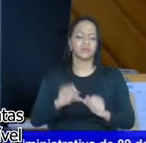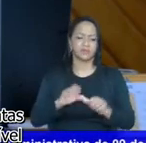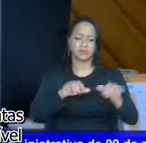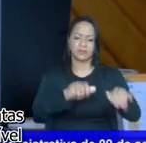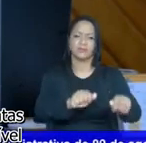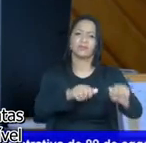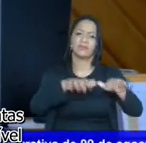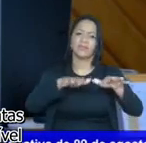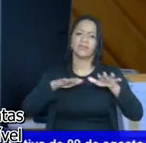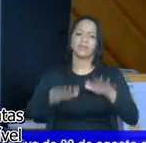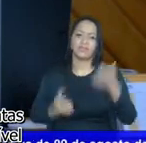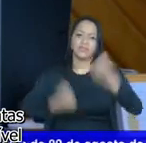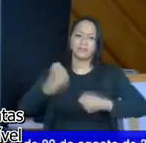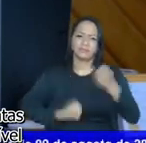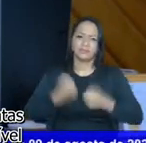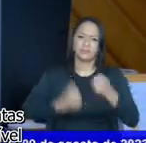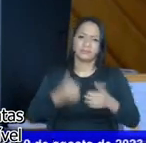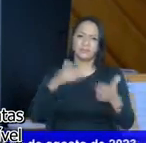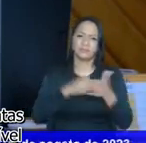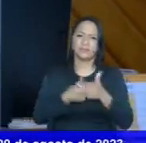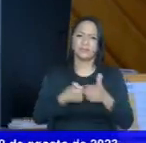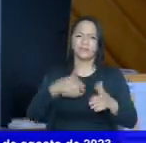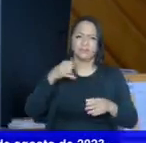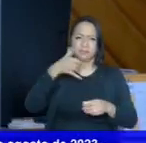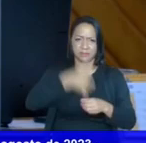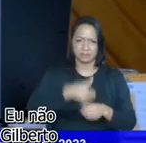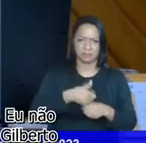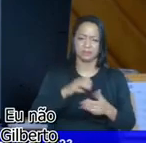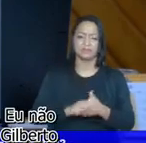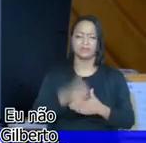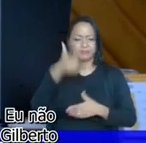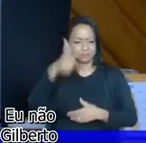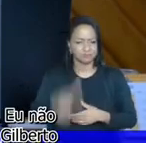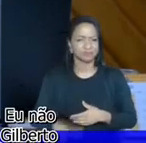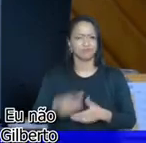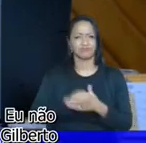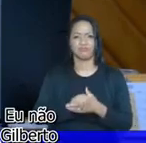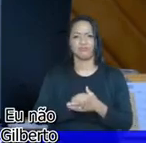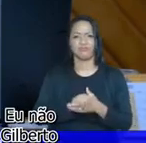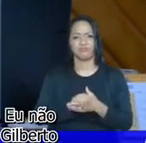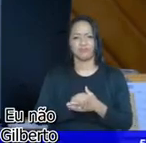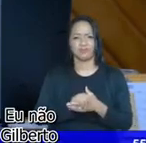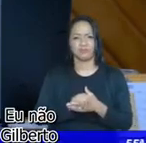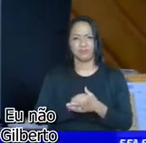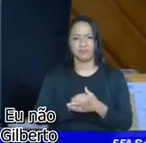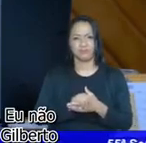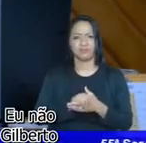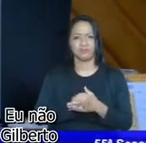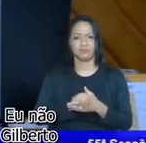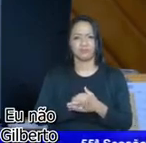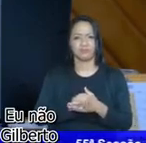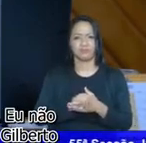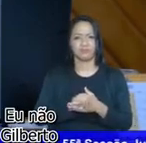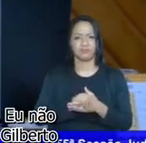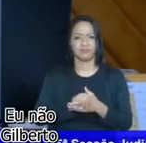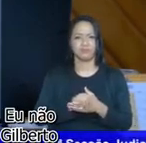carreatas, sendo cada ticket limitado a 10 litros de combustível. Repito, não se trata de presumir o ilícito, doutor Paulo. Eu não